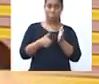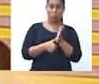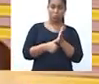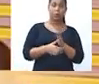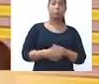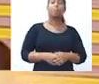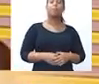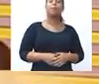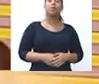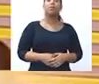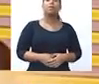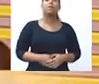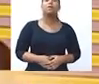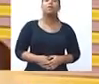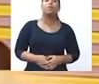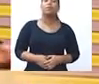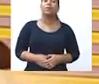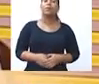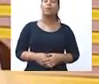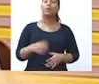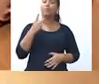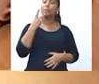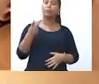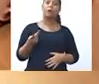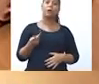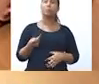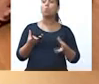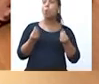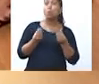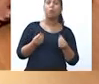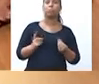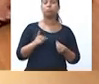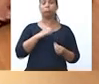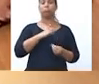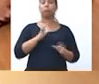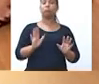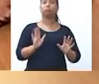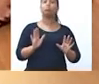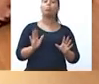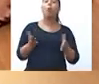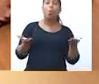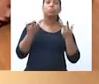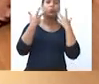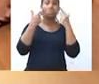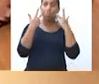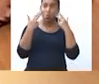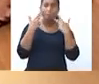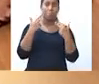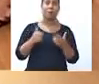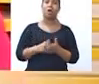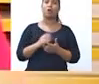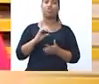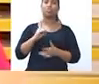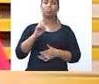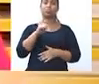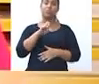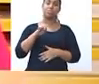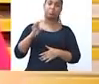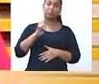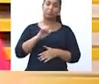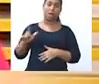chama de meio, como que fala? Meio não controlado. Então, hoje, nós temos... É muito comum a impressão digital que eu